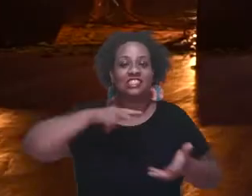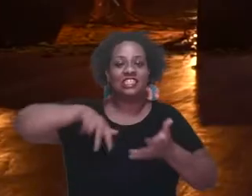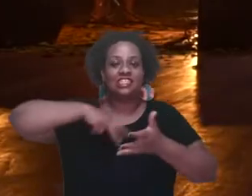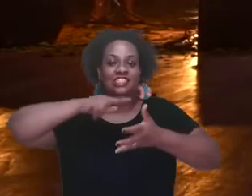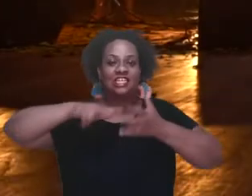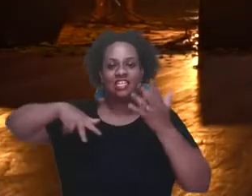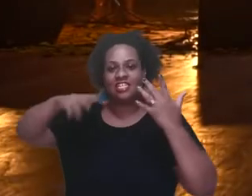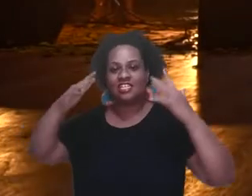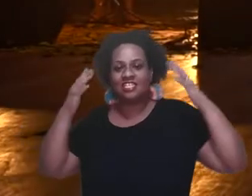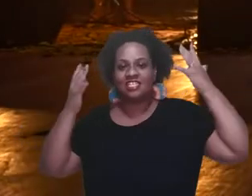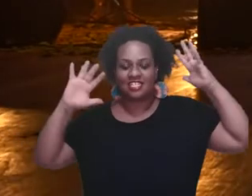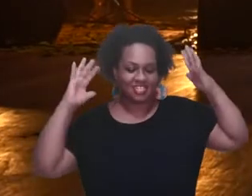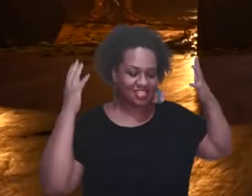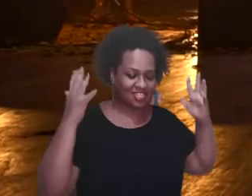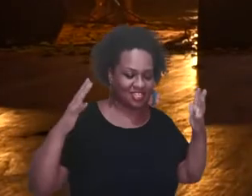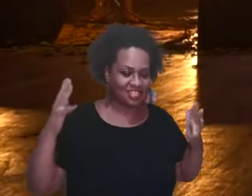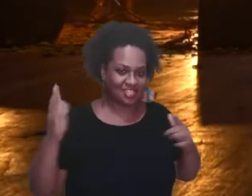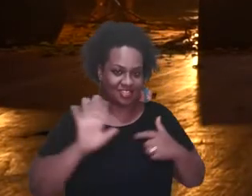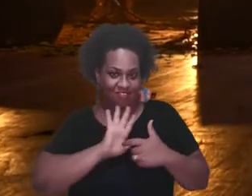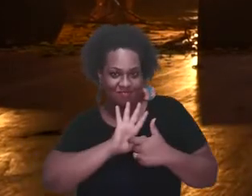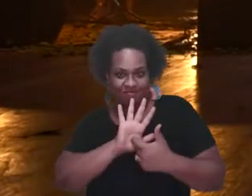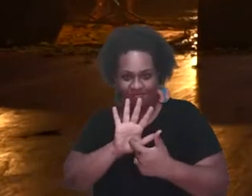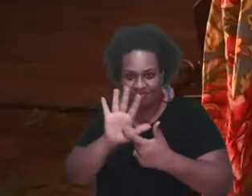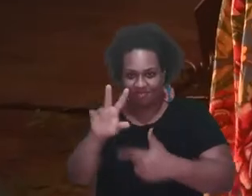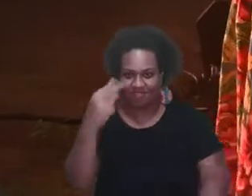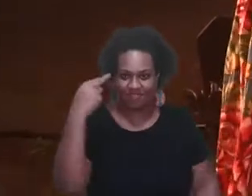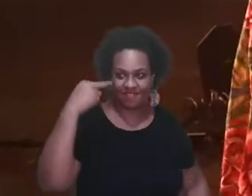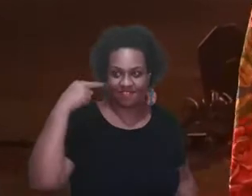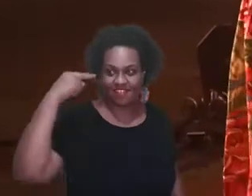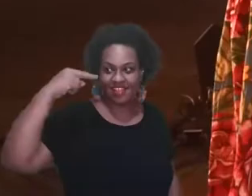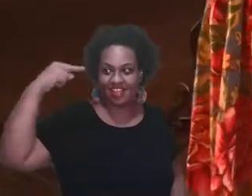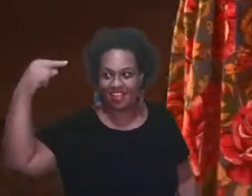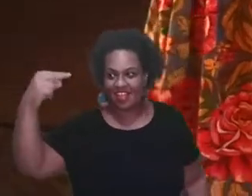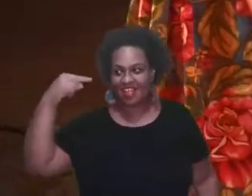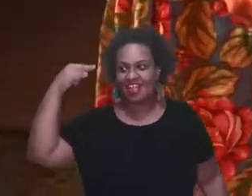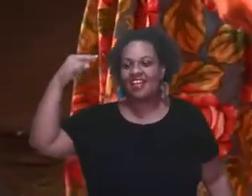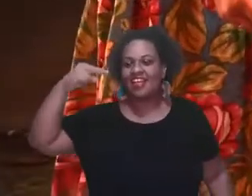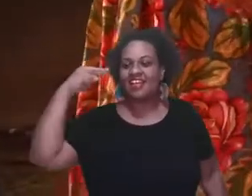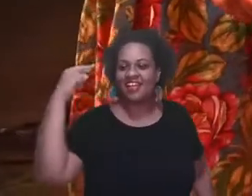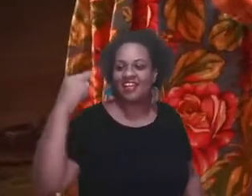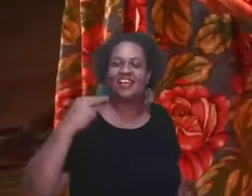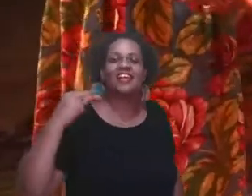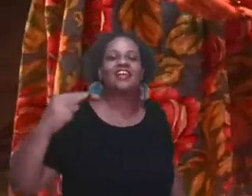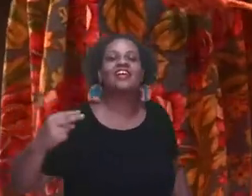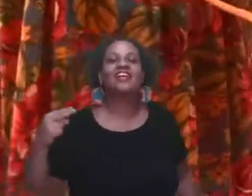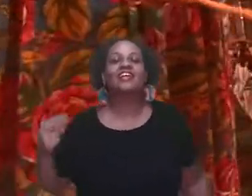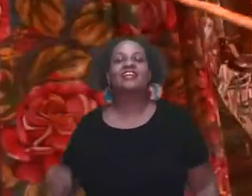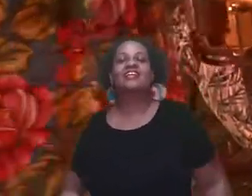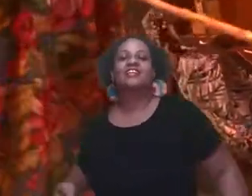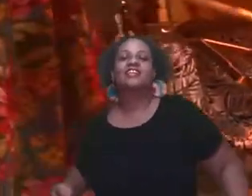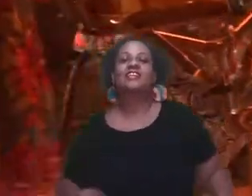eu vou dançar de mim dele de Livrar meu bebê eu vou dançar de me desentendi livrar meu